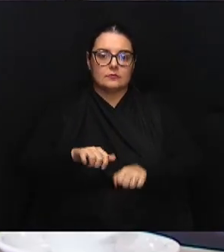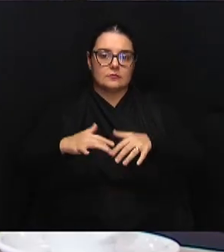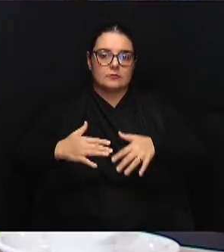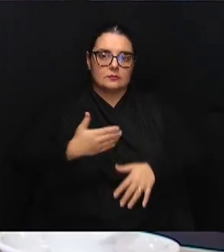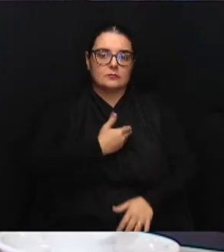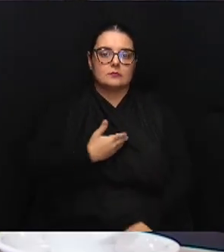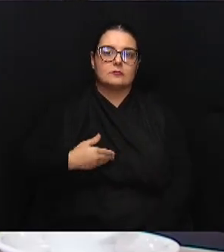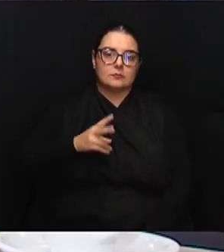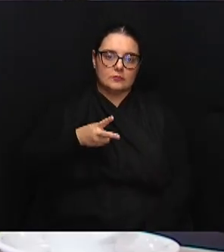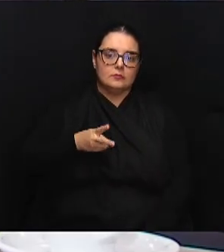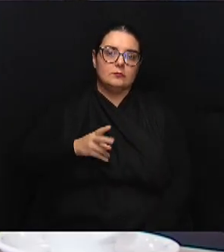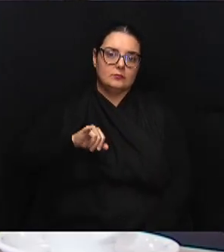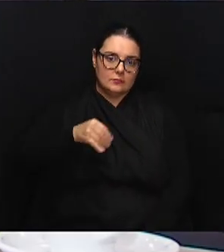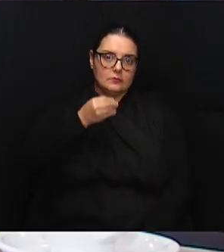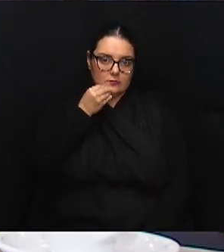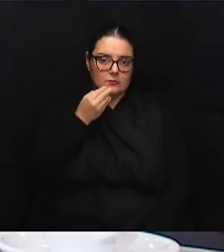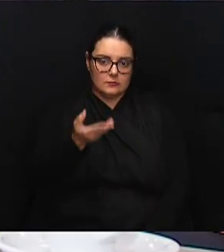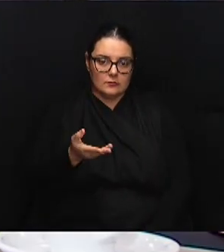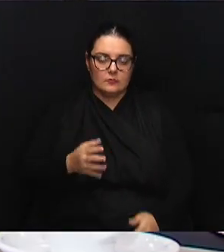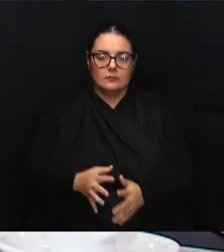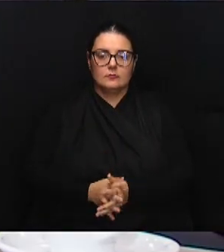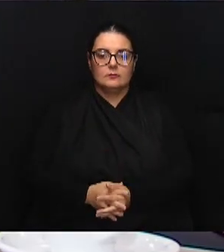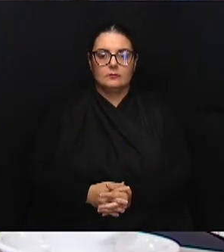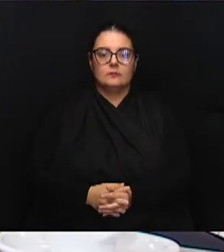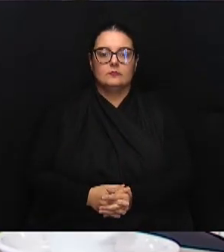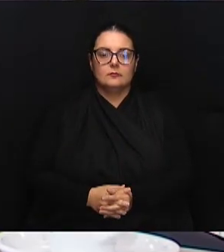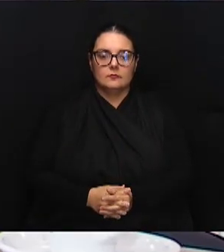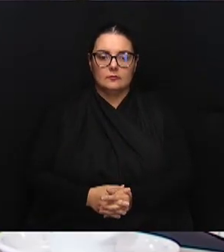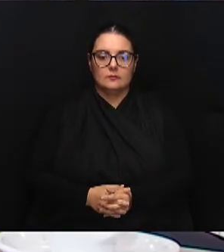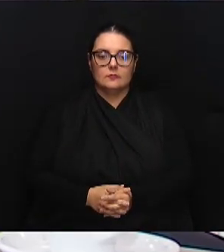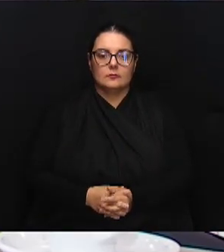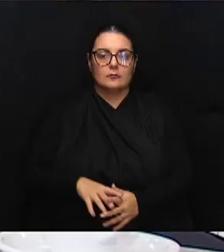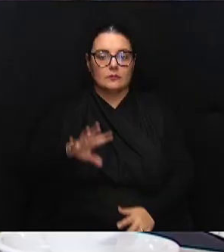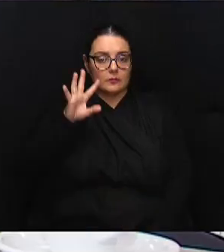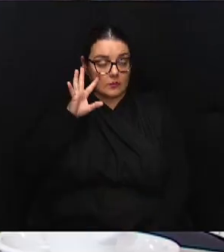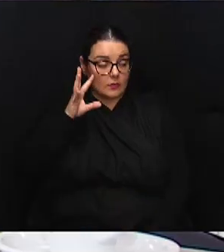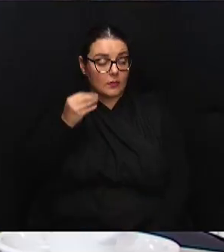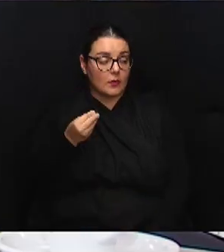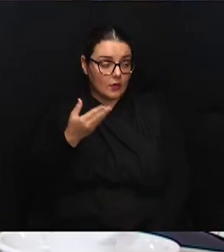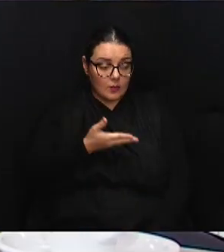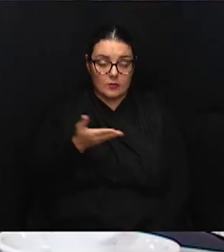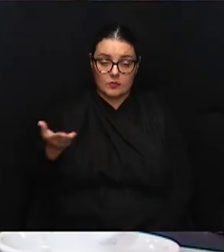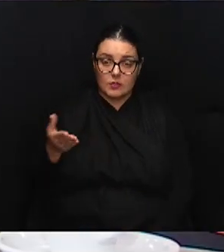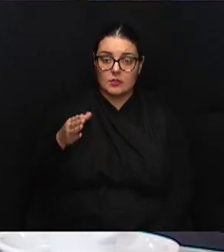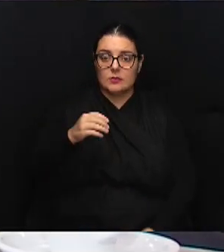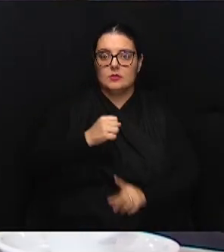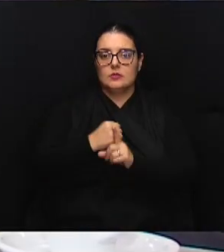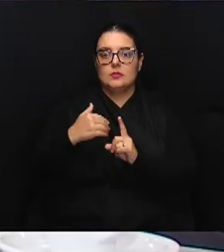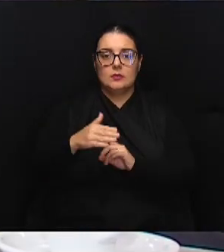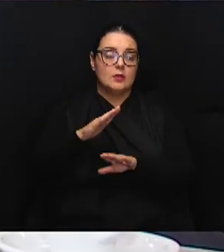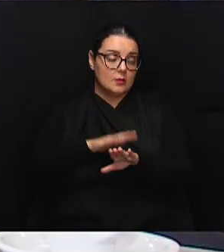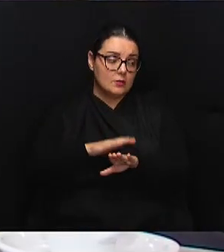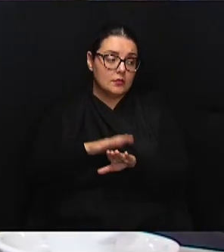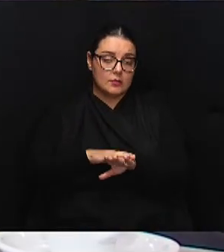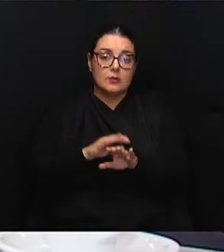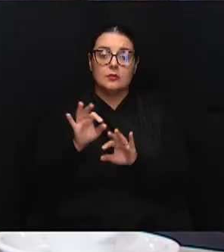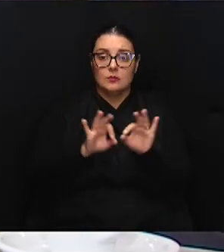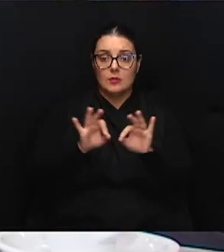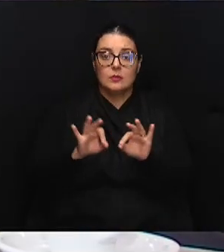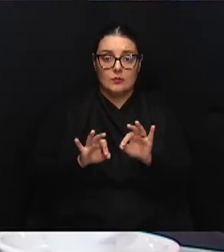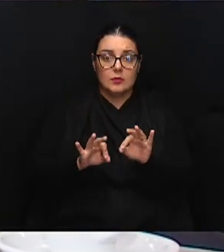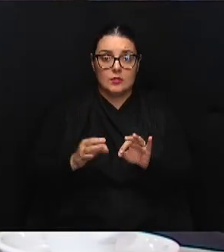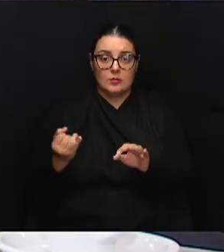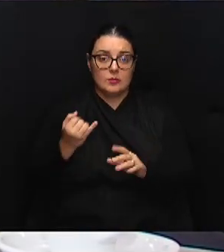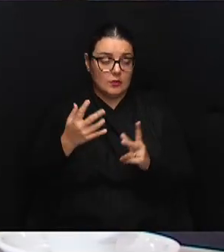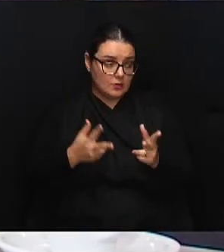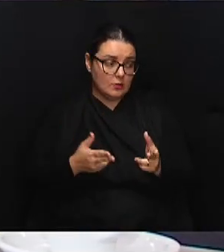uma oportunidade de dar à ciência, à sociedade, das ações de projetos importantes como esse. A